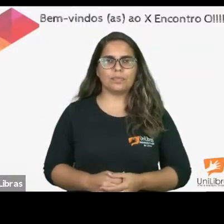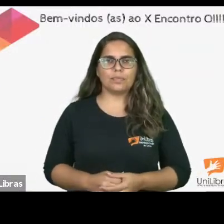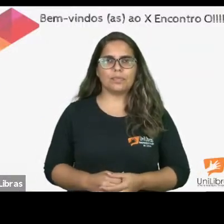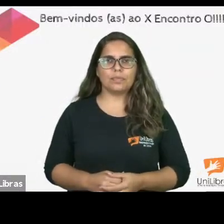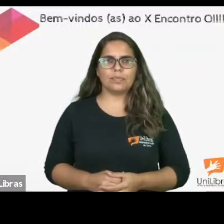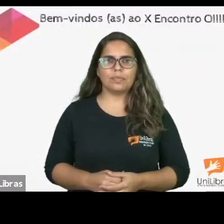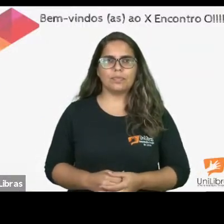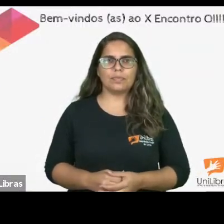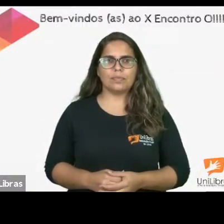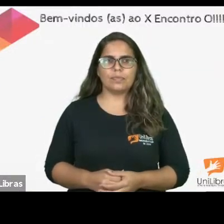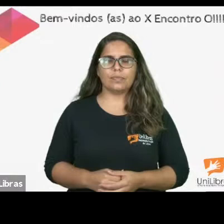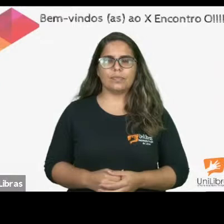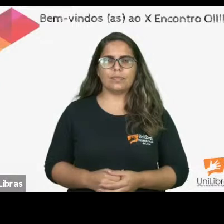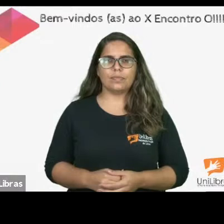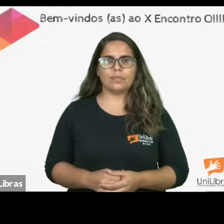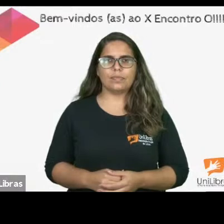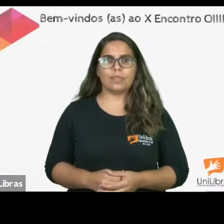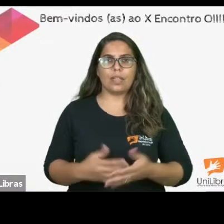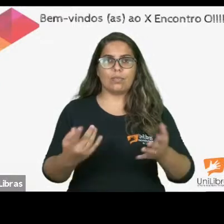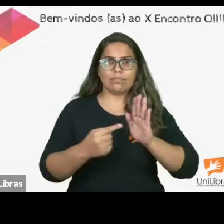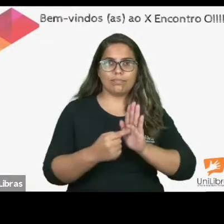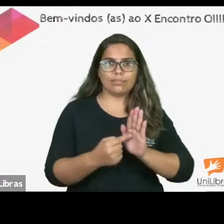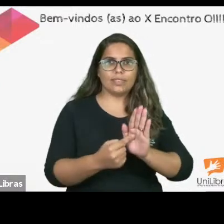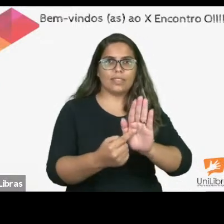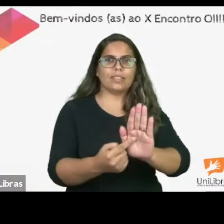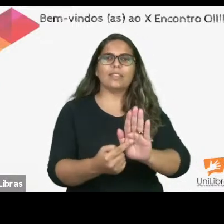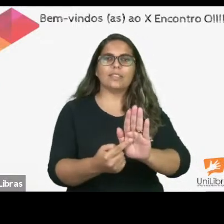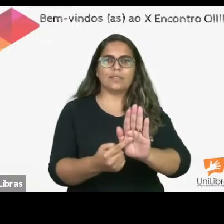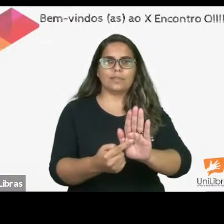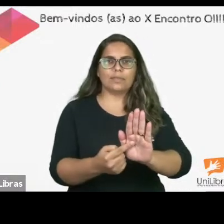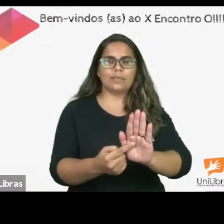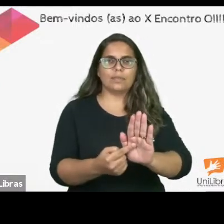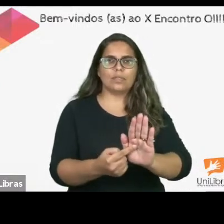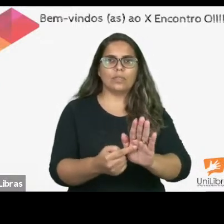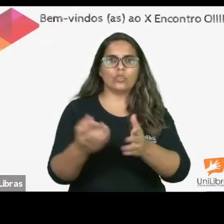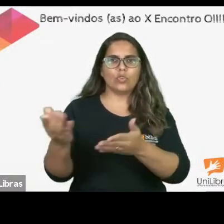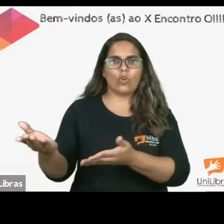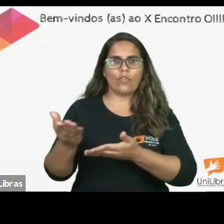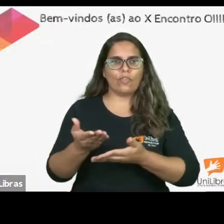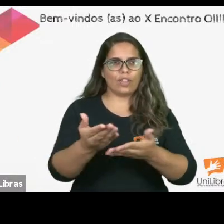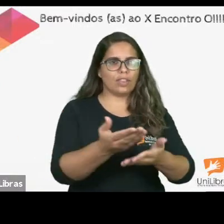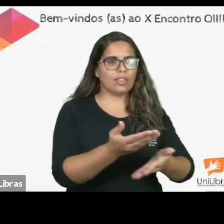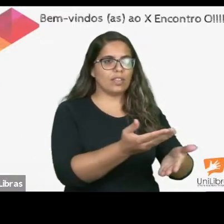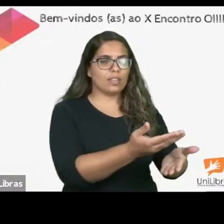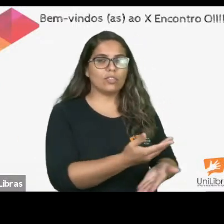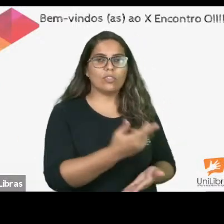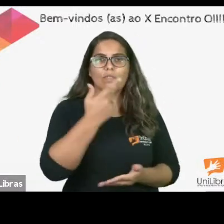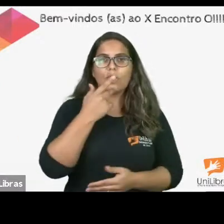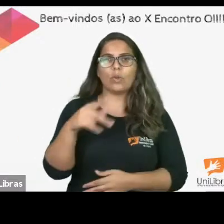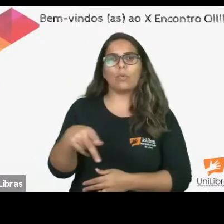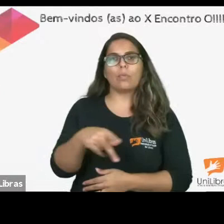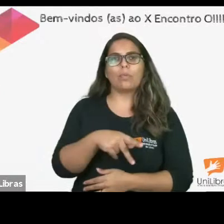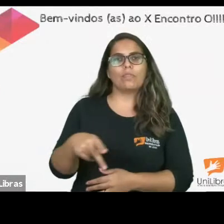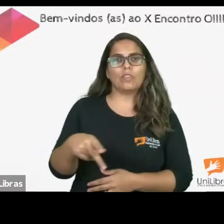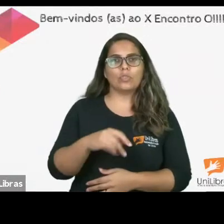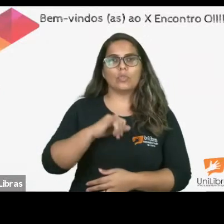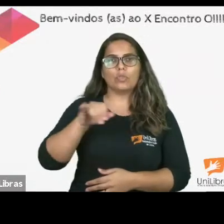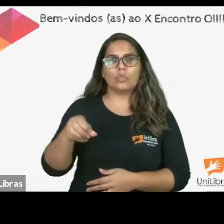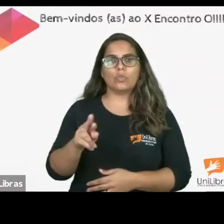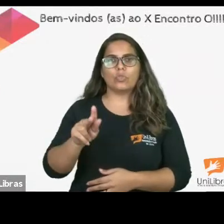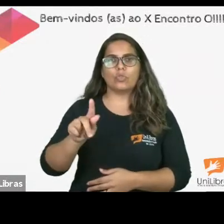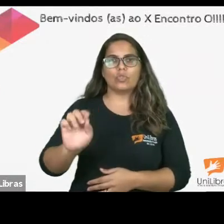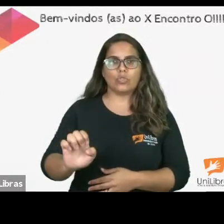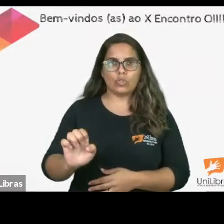então agora a apresentação dos convidados, dizendo que o professor Jorge